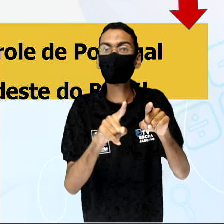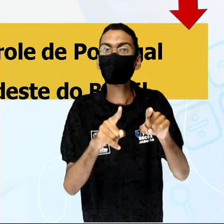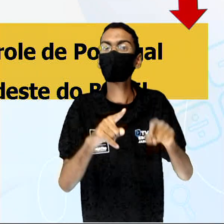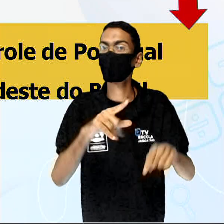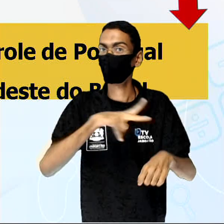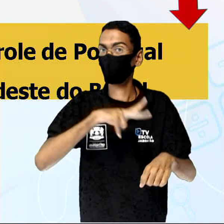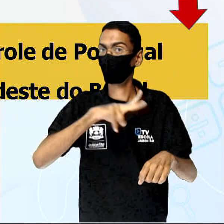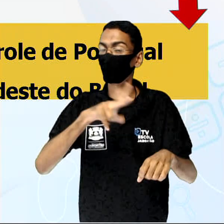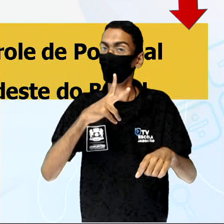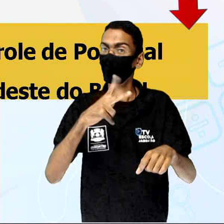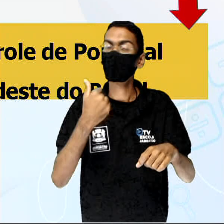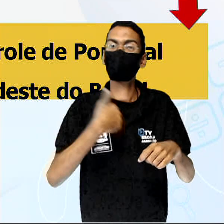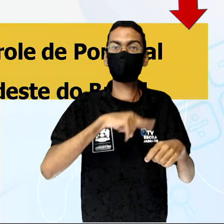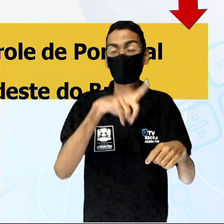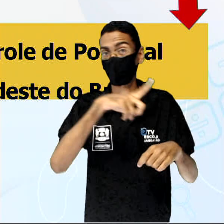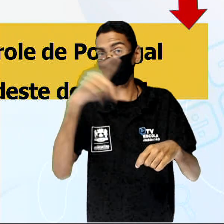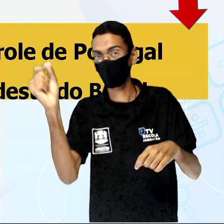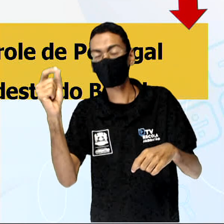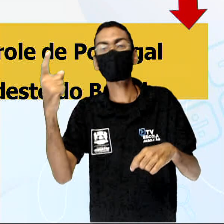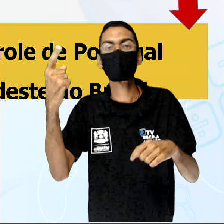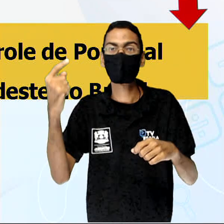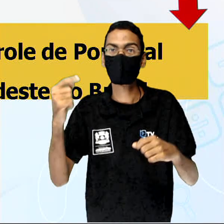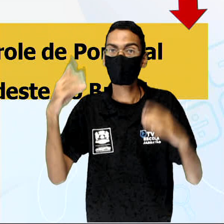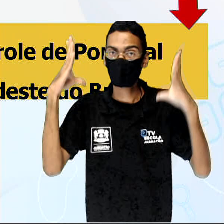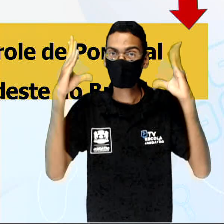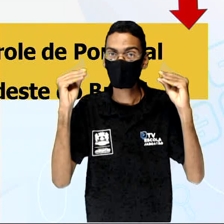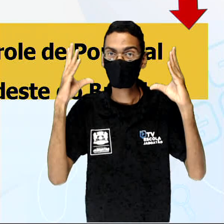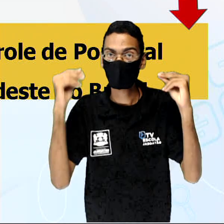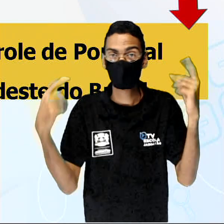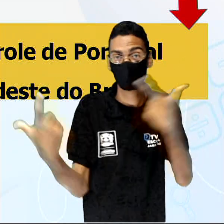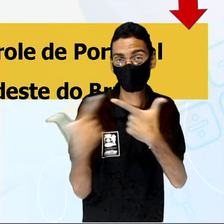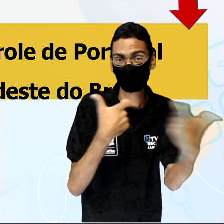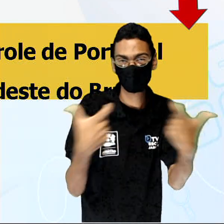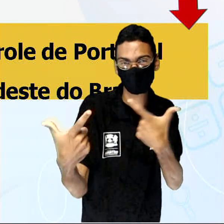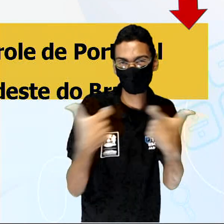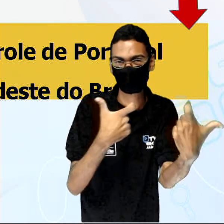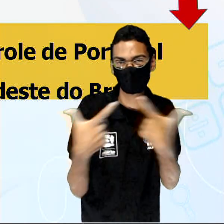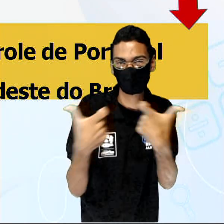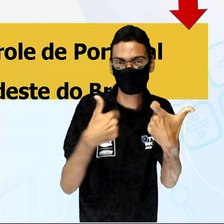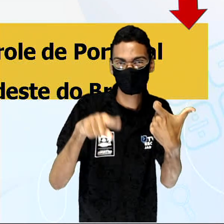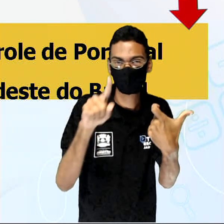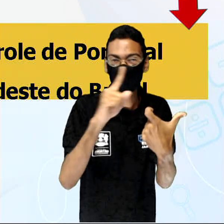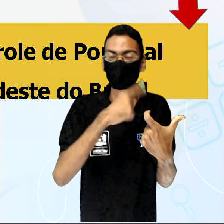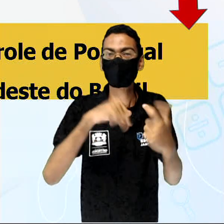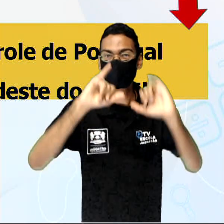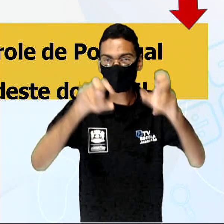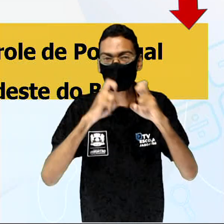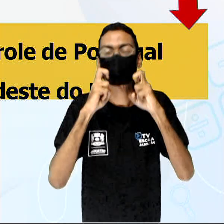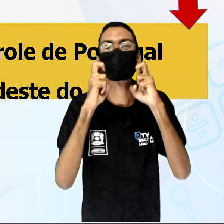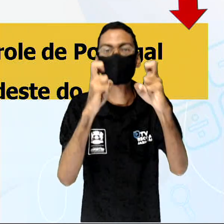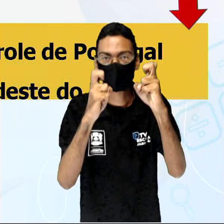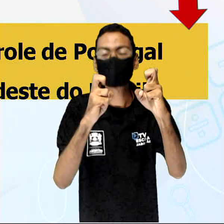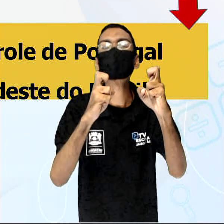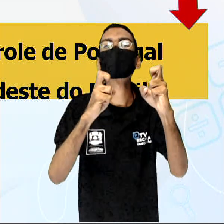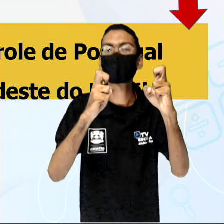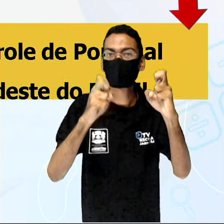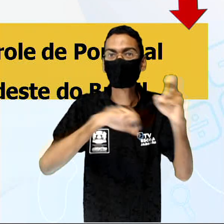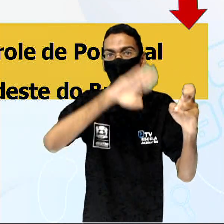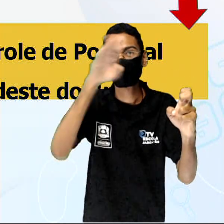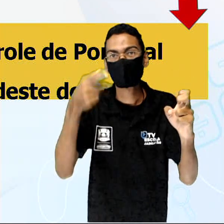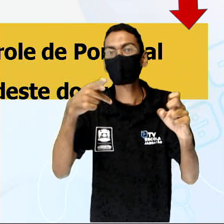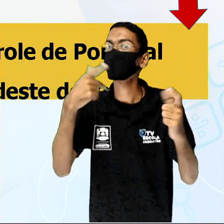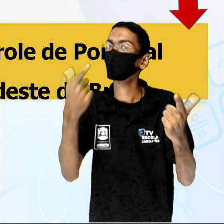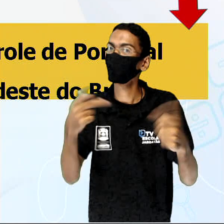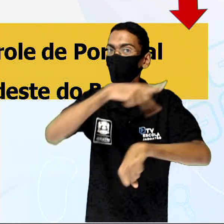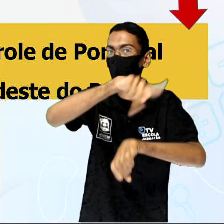os holandeses daqui, e a briga aconteceu principalmente aqui em Jaboatão dos Guararapes, nossos Montes Guararapes, nossa pátria nasceu